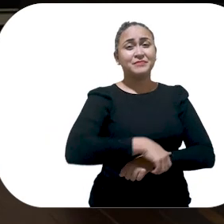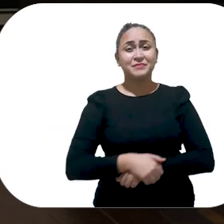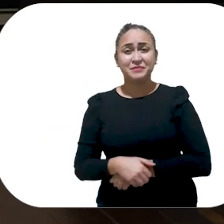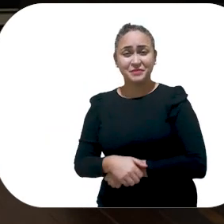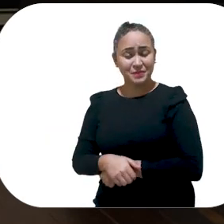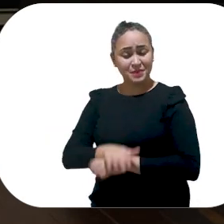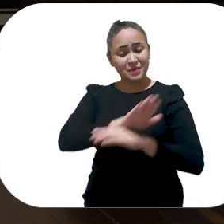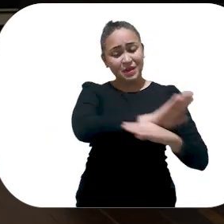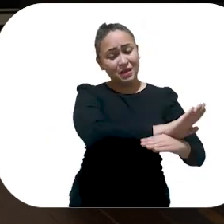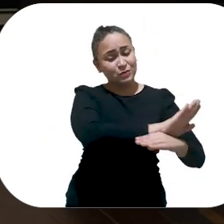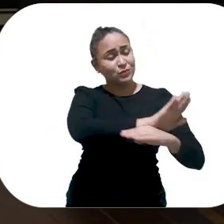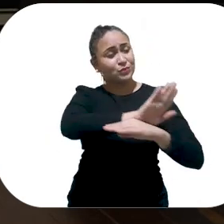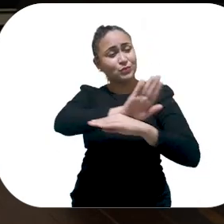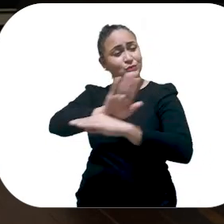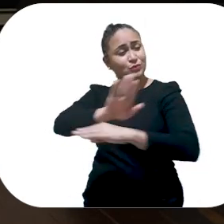Ajuda,